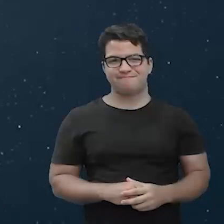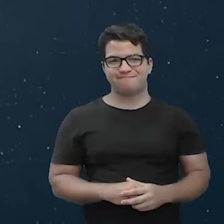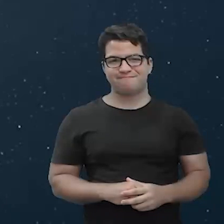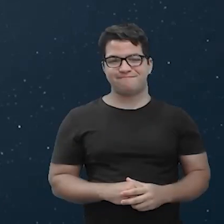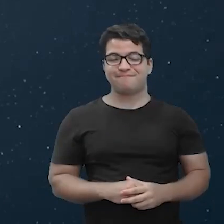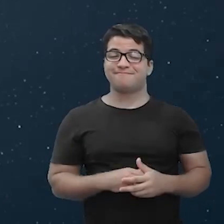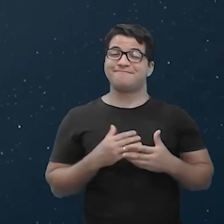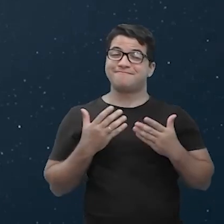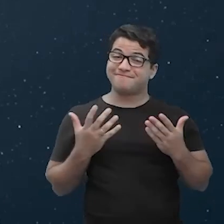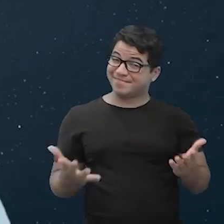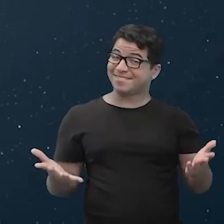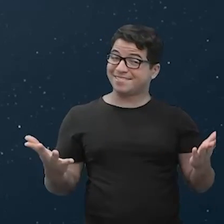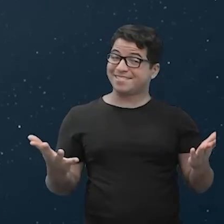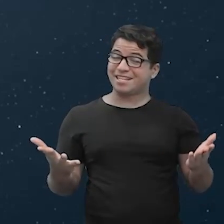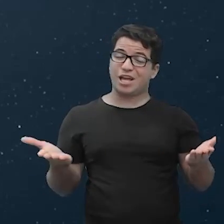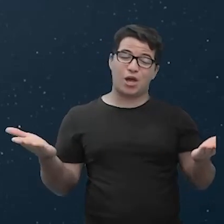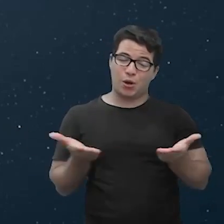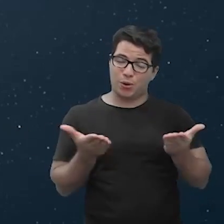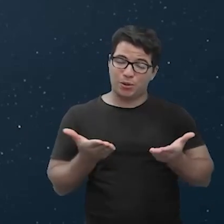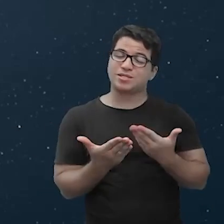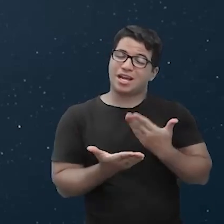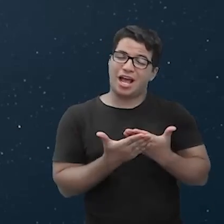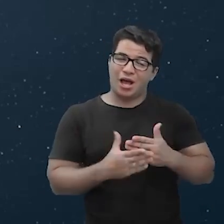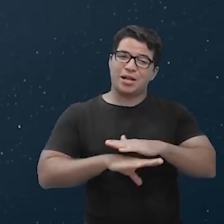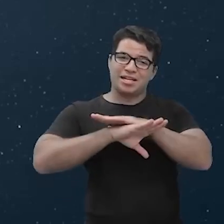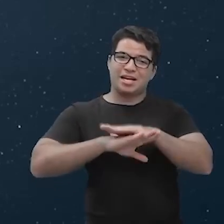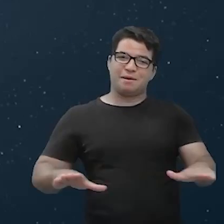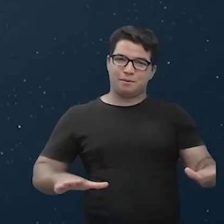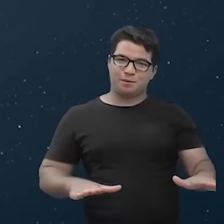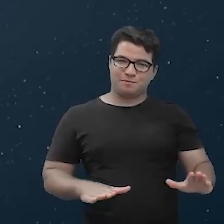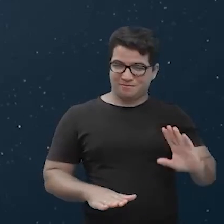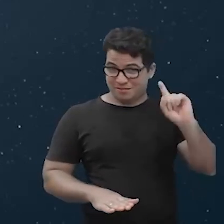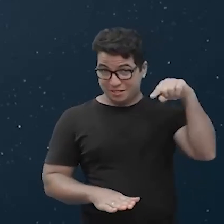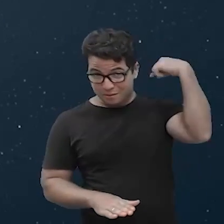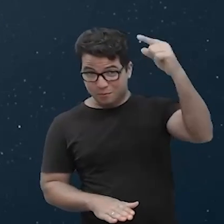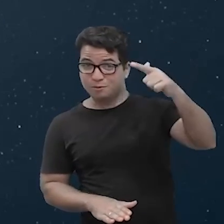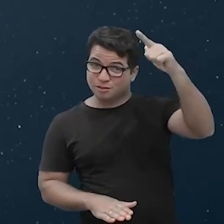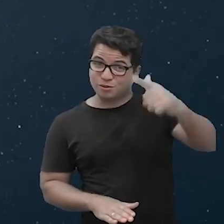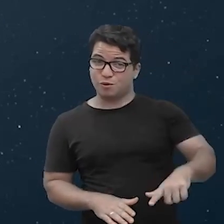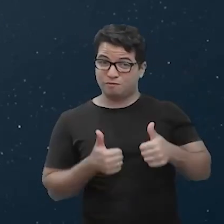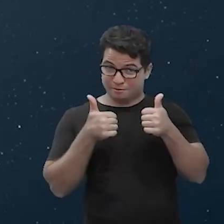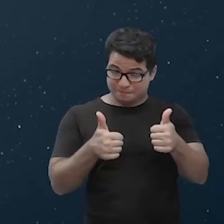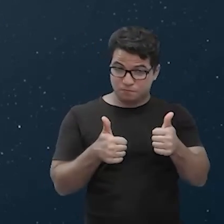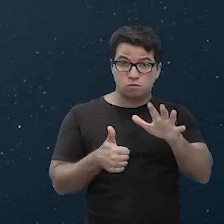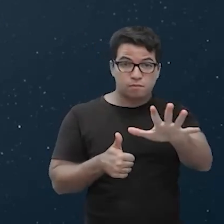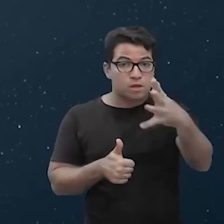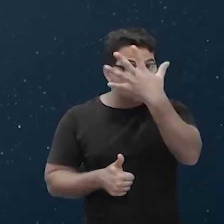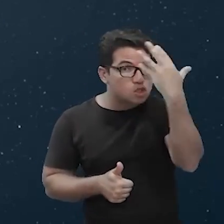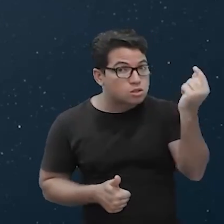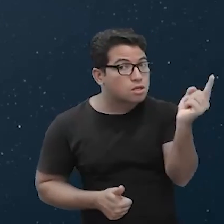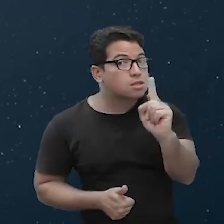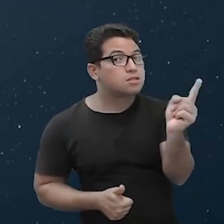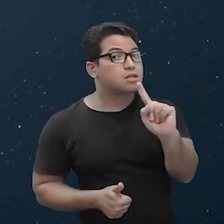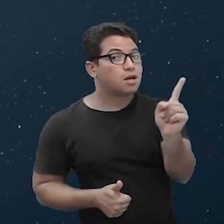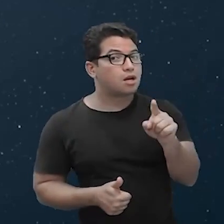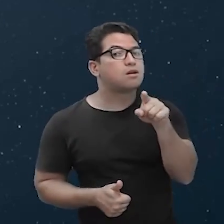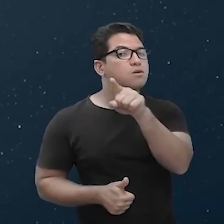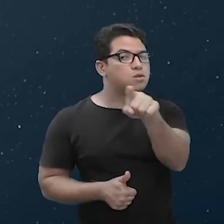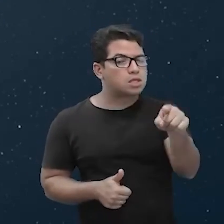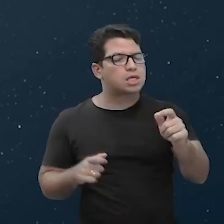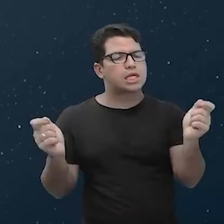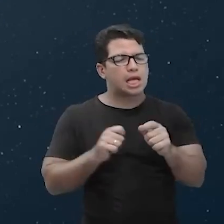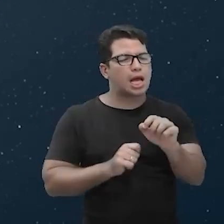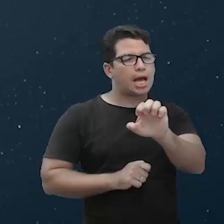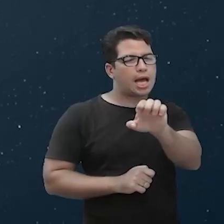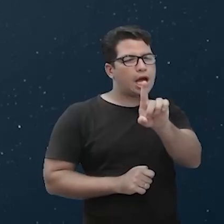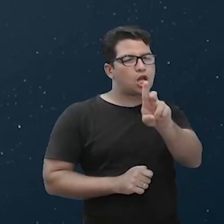People, por hoje é só. Até a próxima aula. Não esquece, tá? Vai lá no canal EducaPE TV, ativa o sininho para